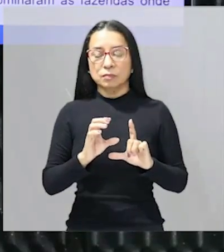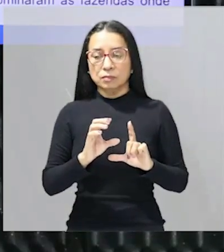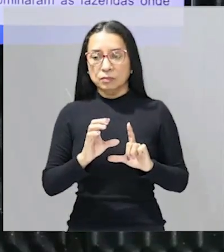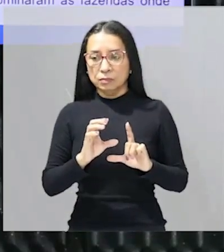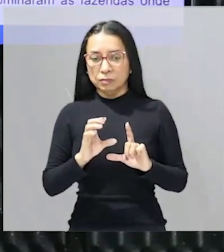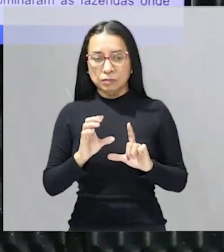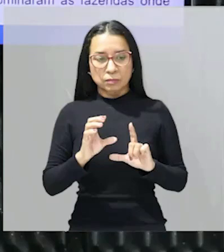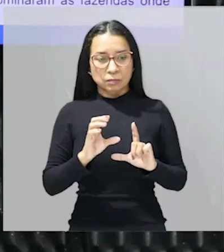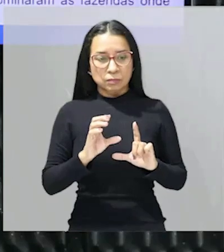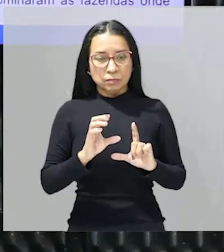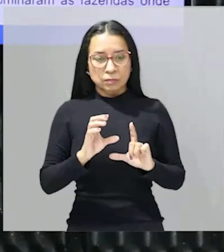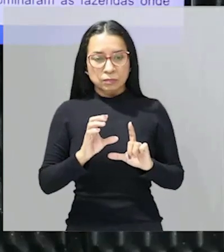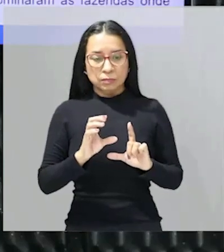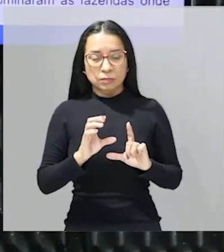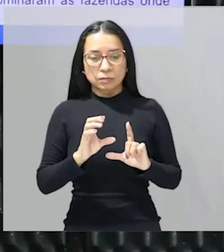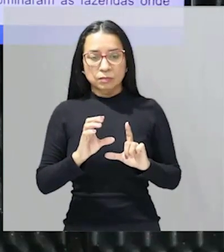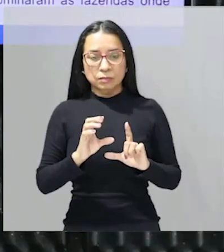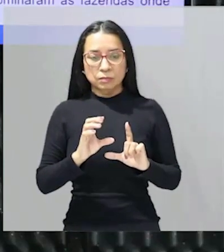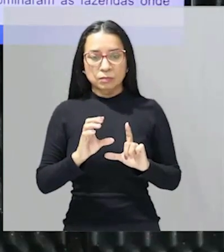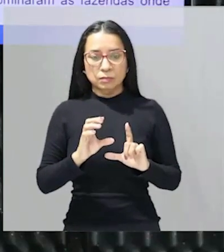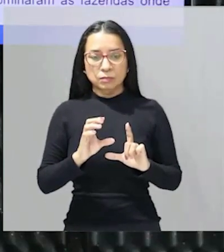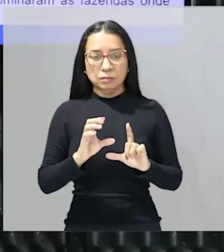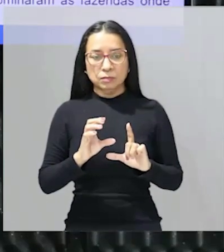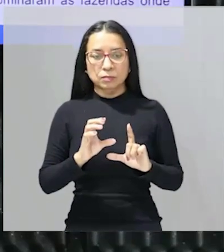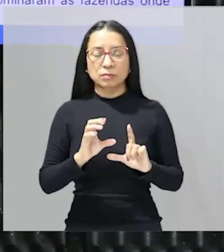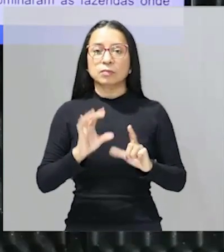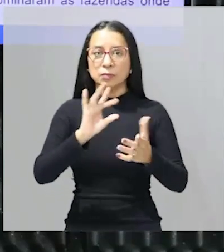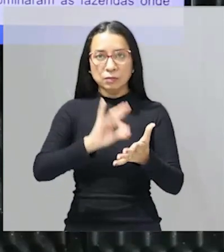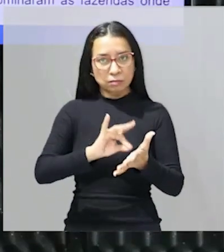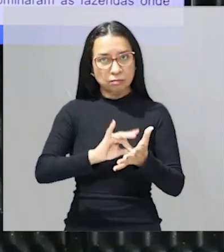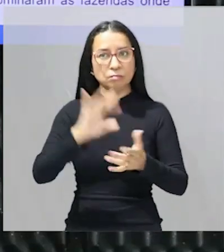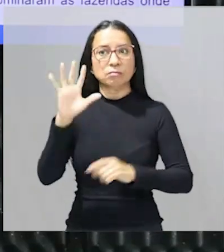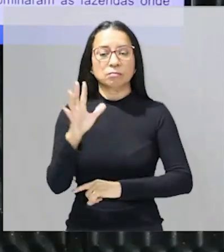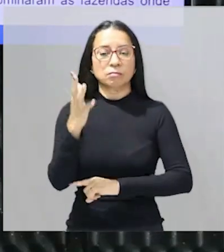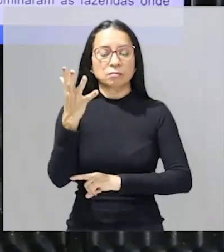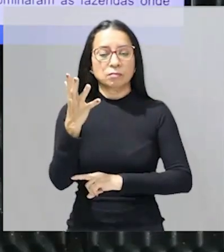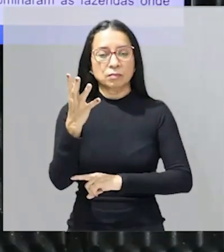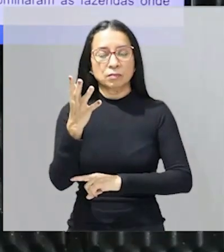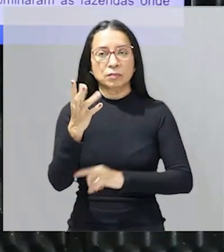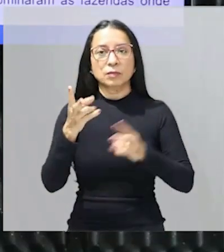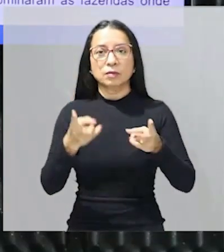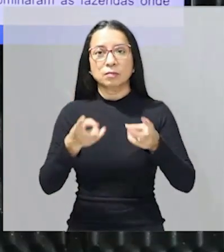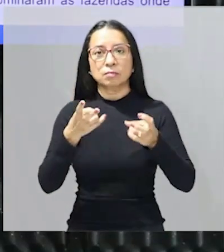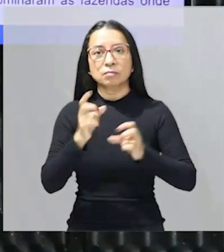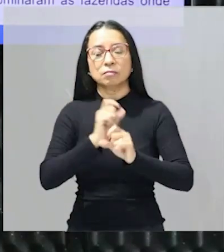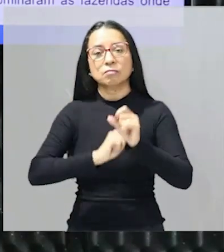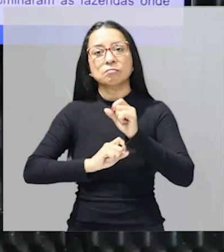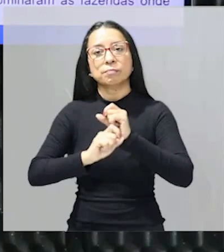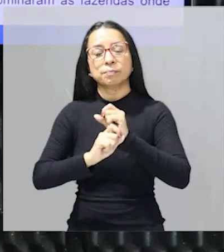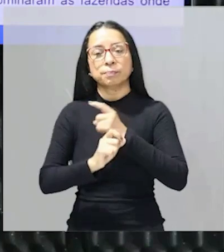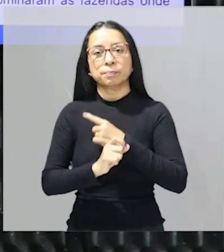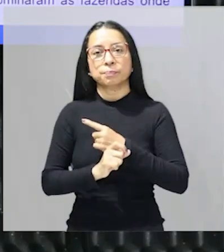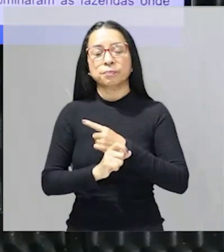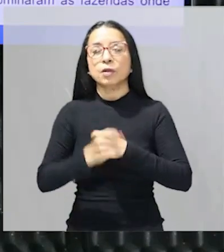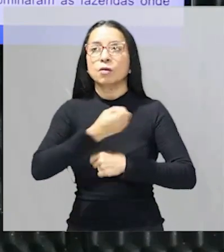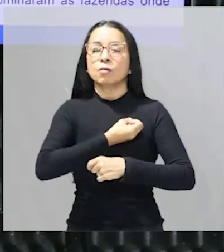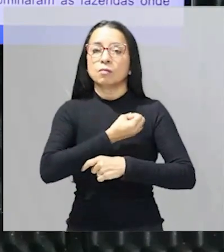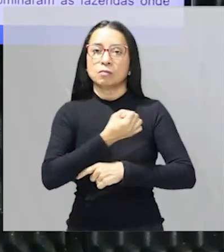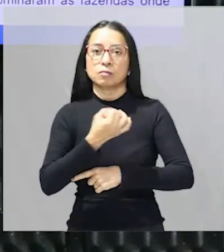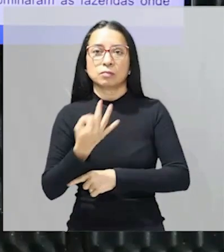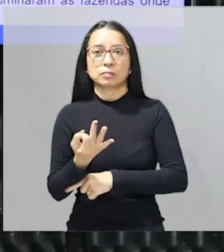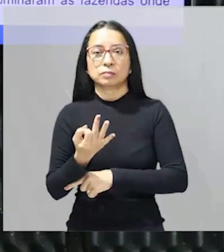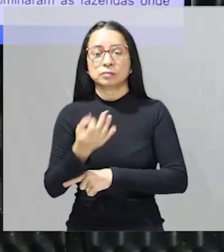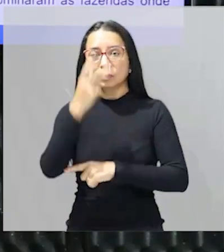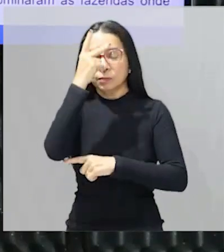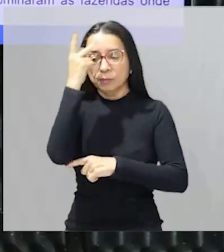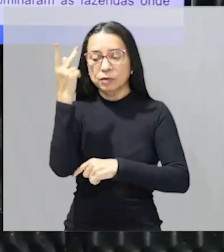obra escrava por meio do tráfico negreiro. Isso, de certo, acontece. Observe que o número de